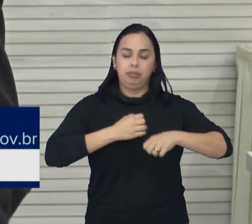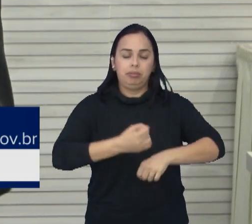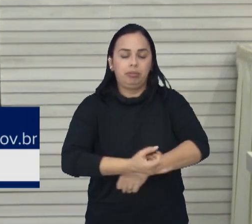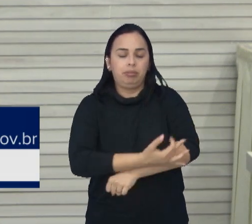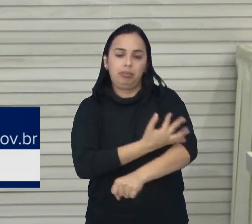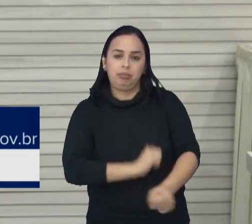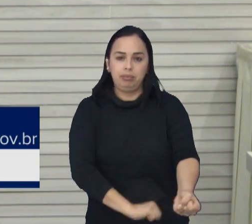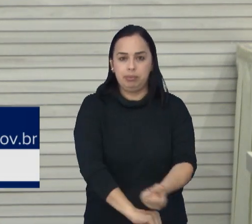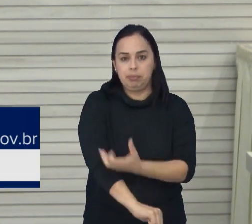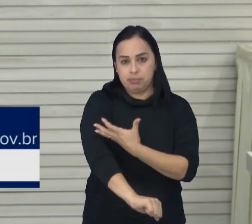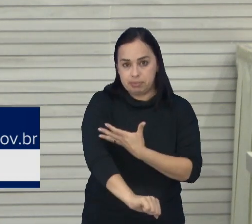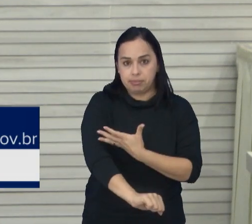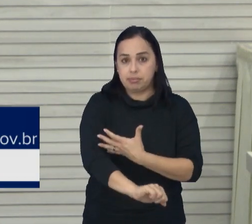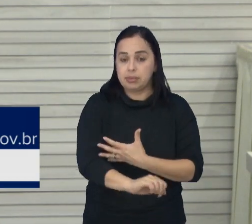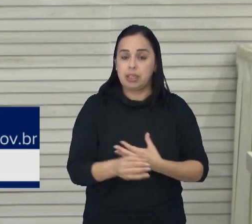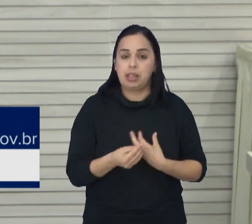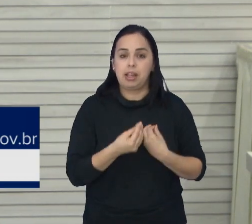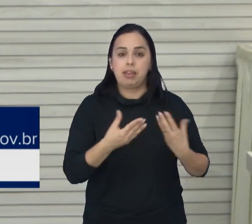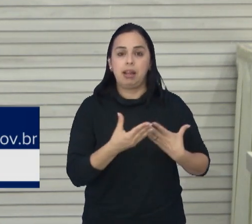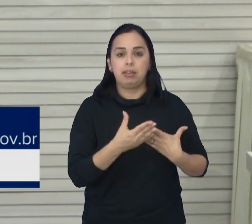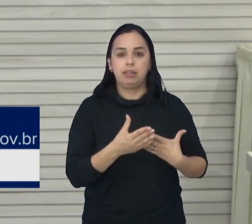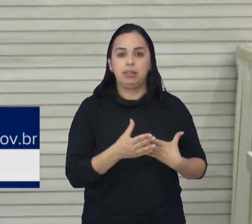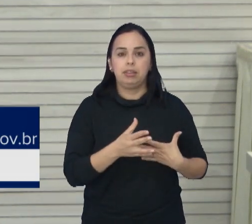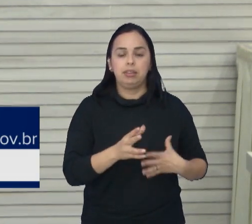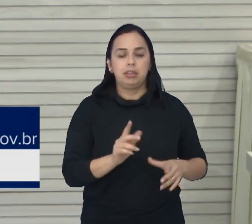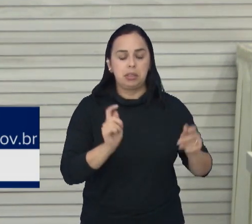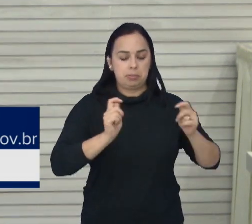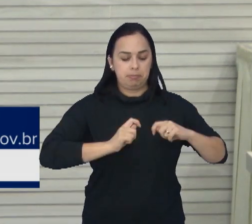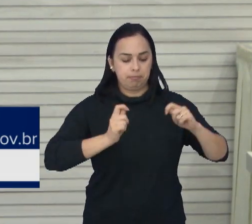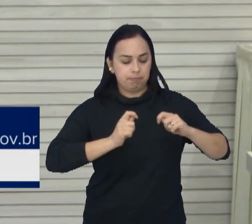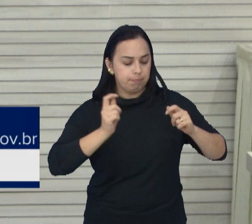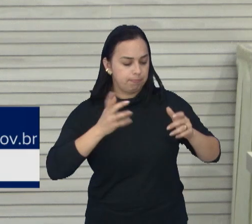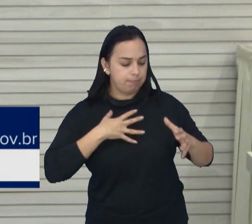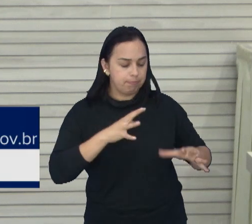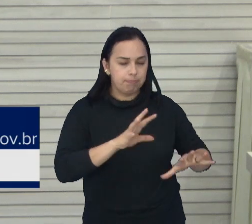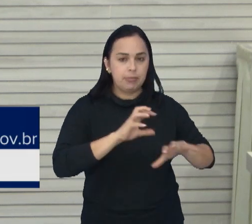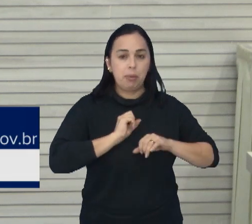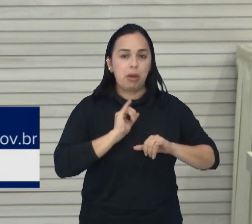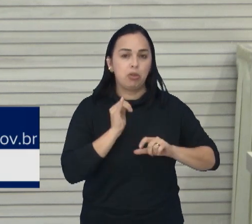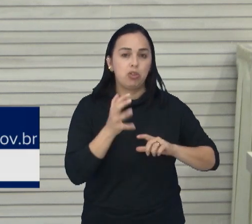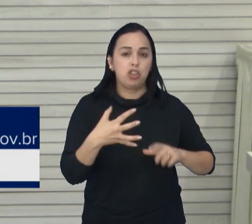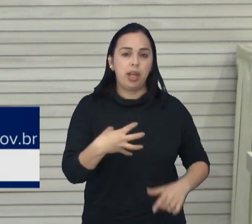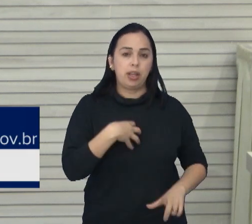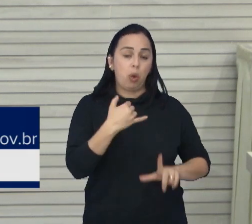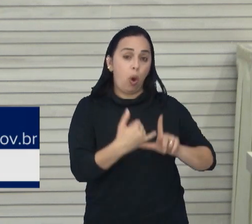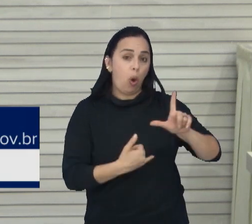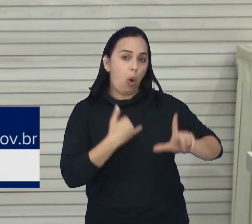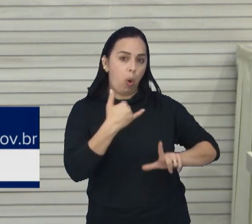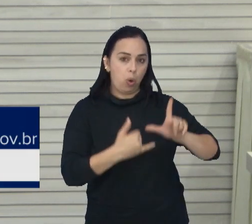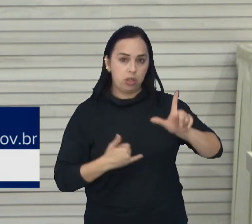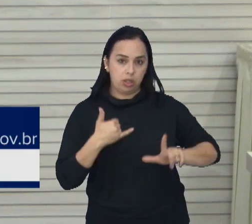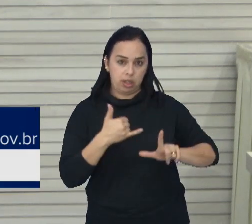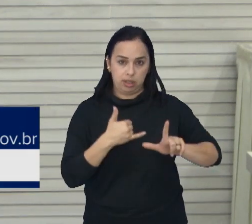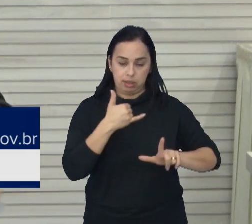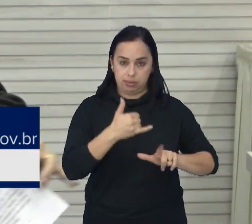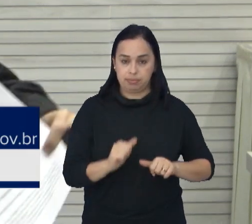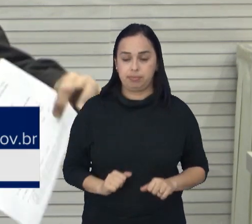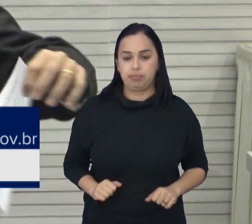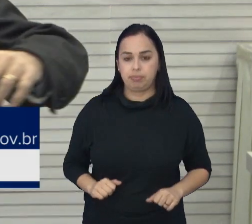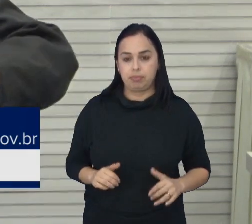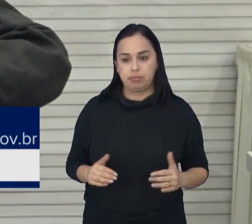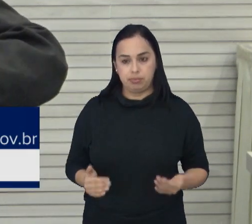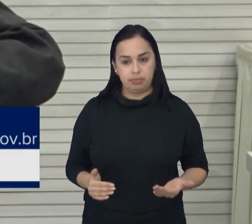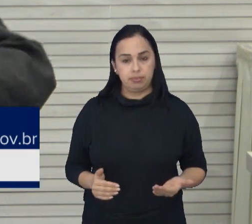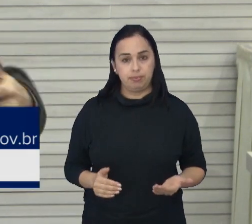e reações, que proporciona a aquisição de competência de forma lúdica numa dinâmica extracurricular. É